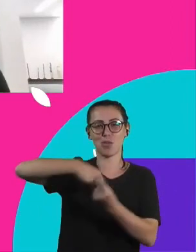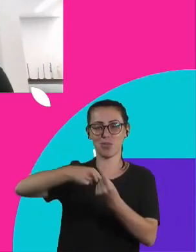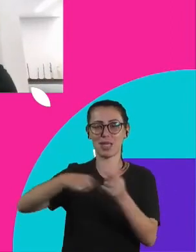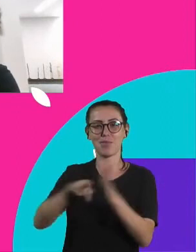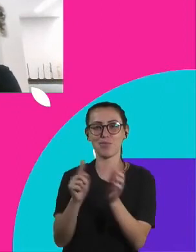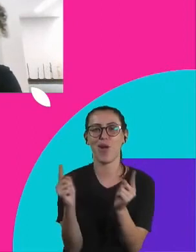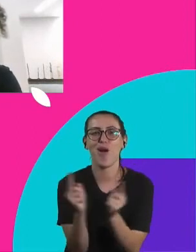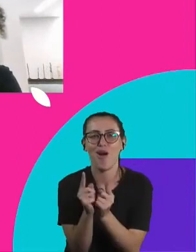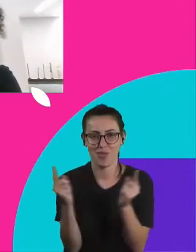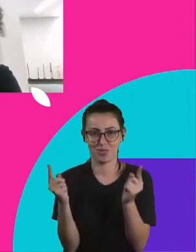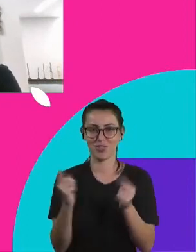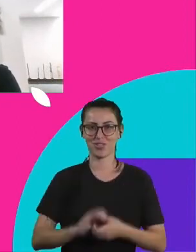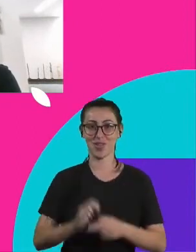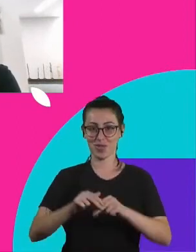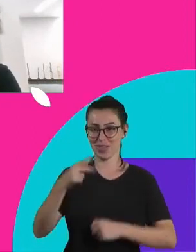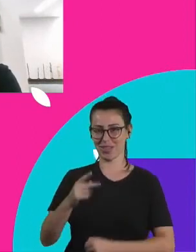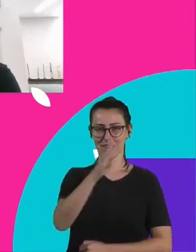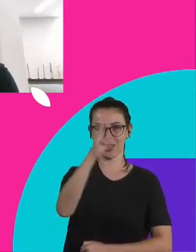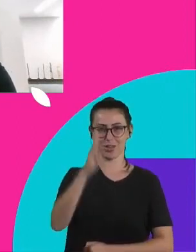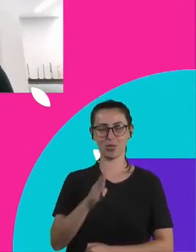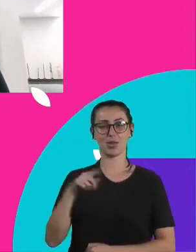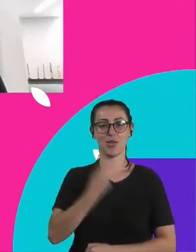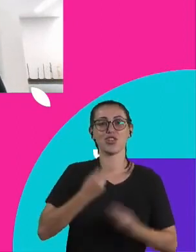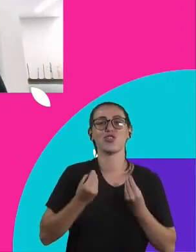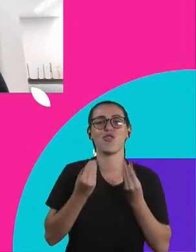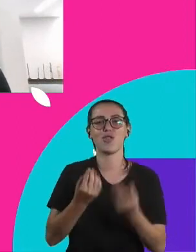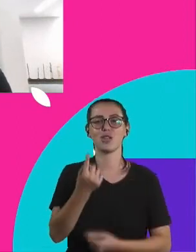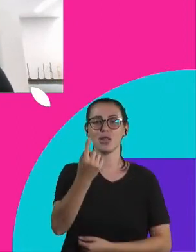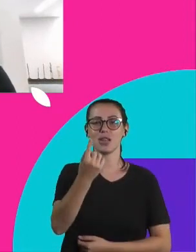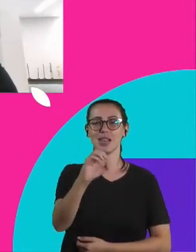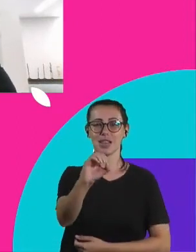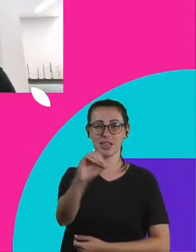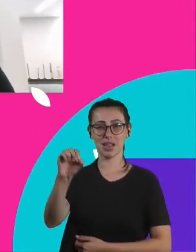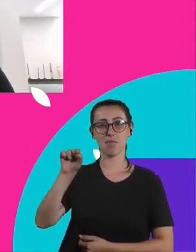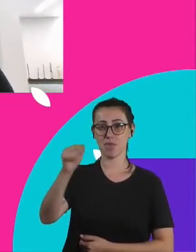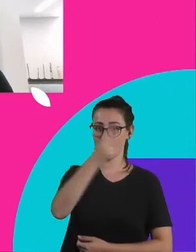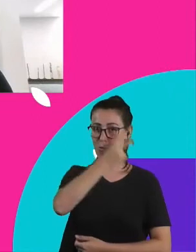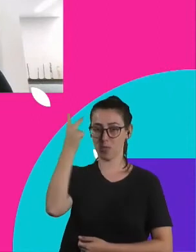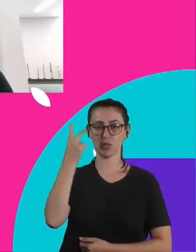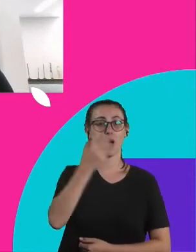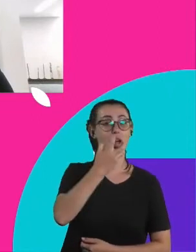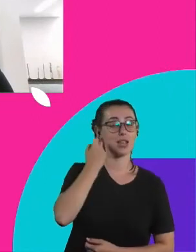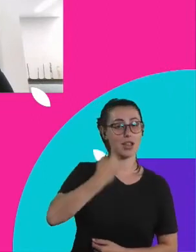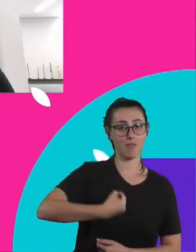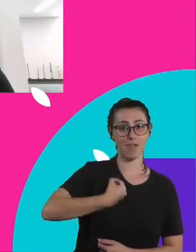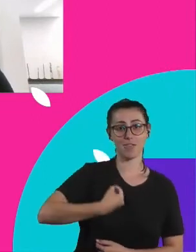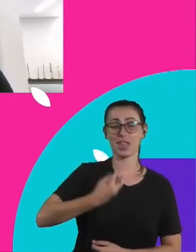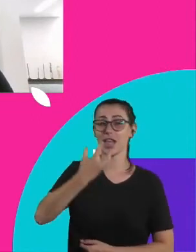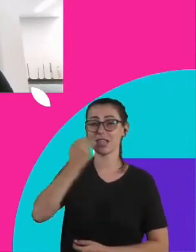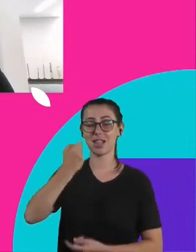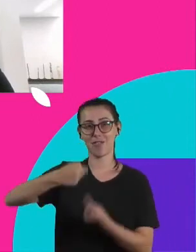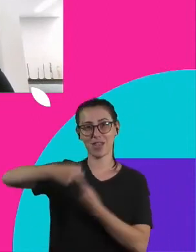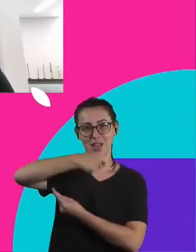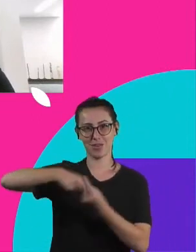pequenos. Isso é que nós fizemos no Brasil para mais de 100 mil pessoas. Salvar vidas e salvar a economia ao mesmo tempo. E para encerrar,